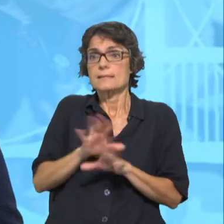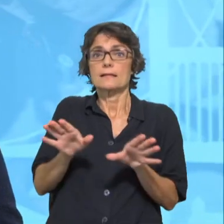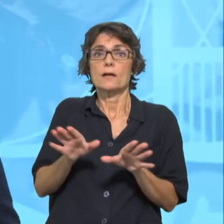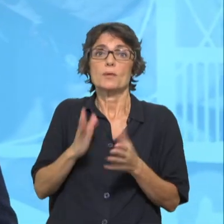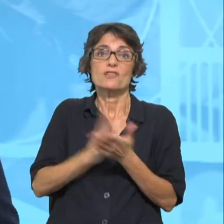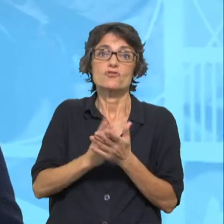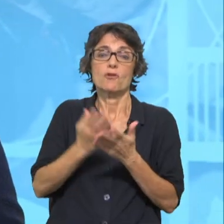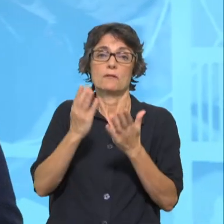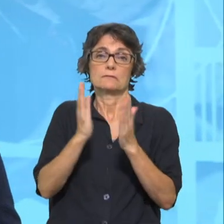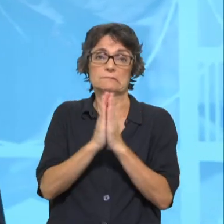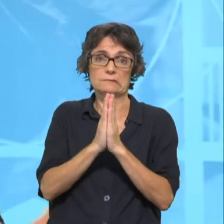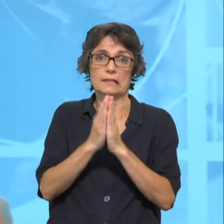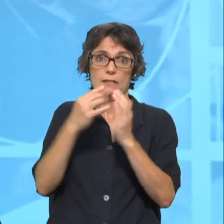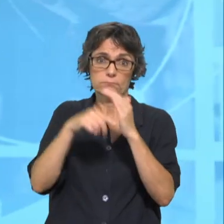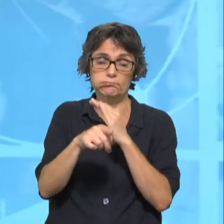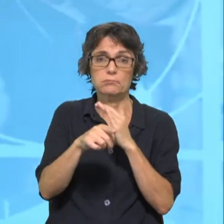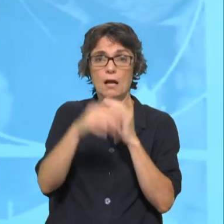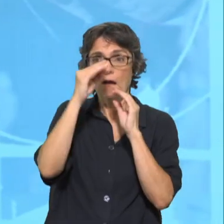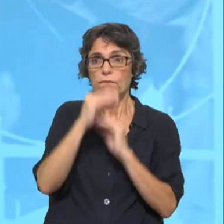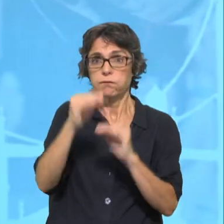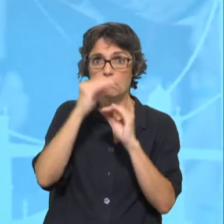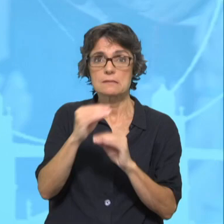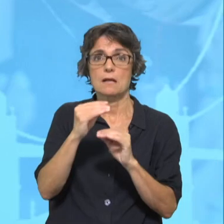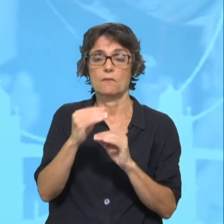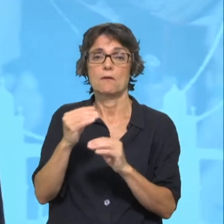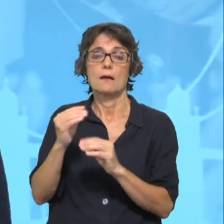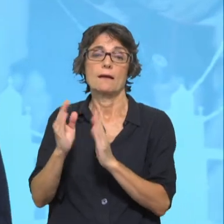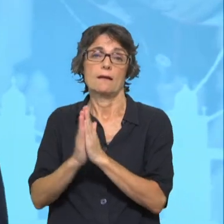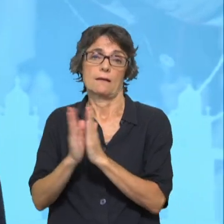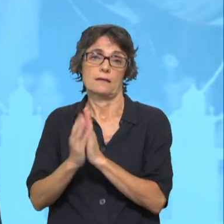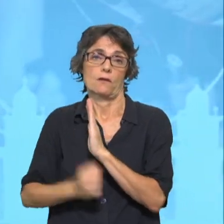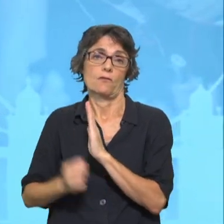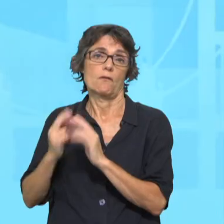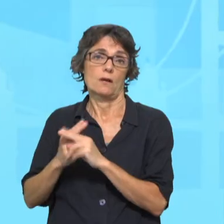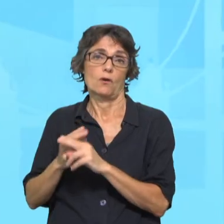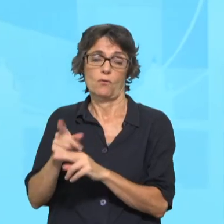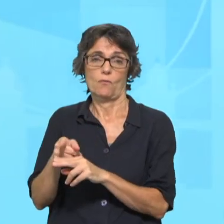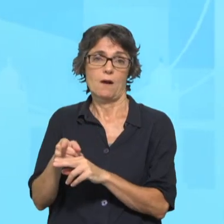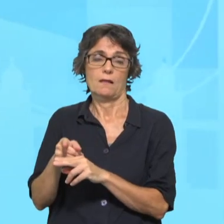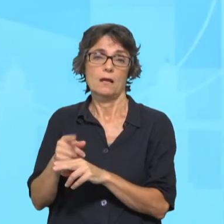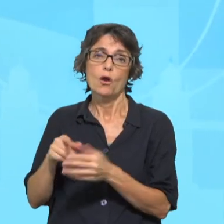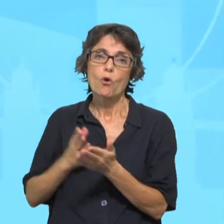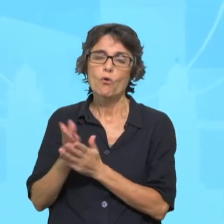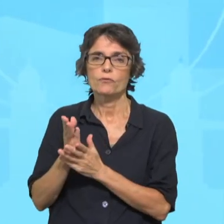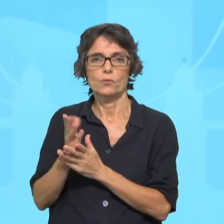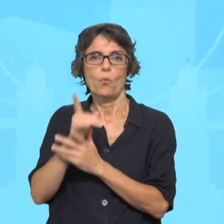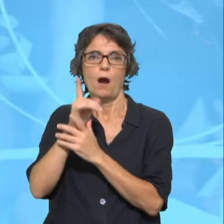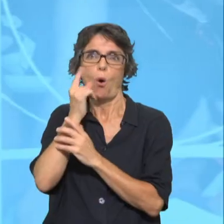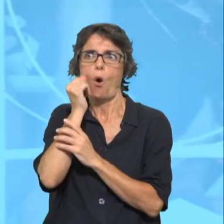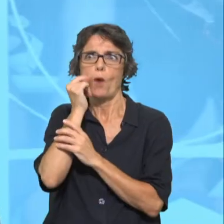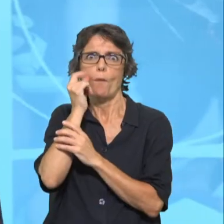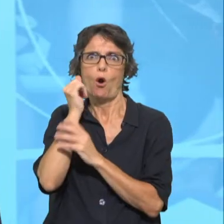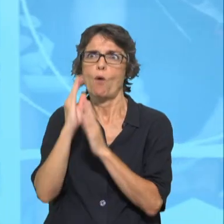a formação da Igreja Católica Romana é muito masculina piramidal. E,